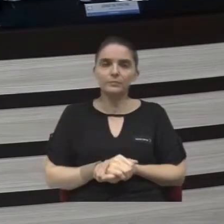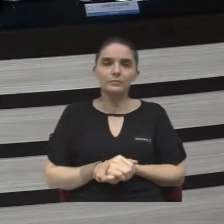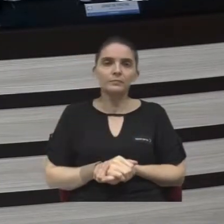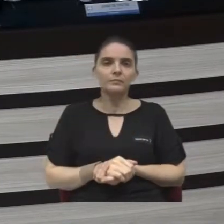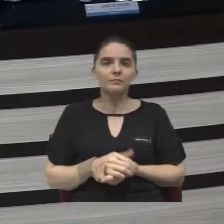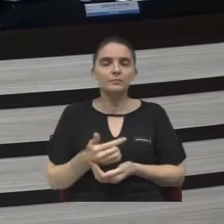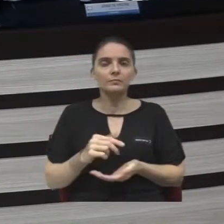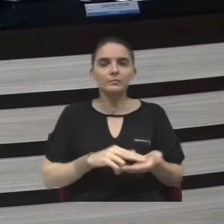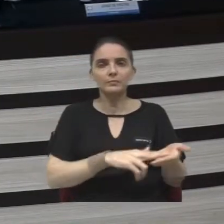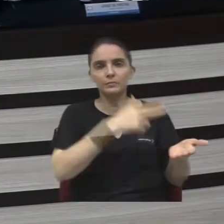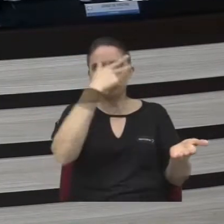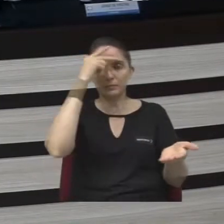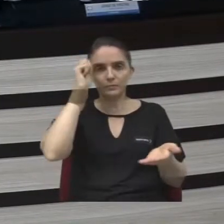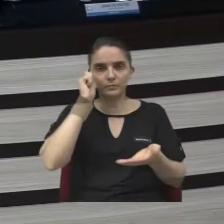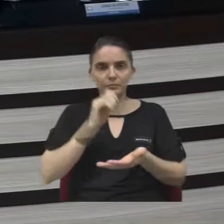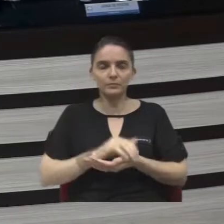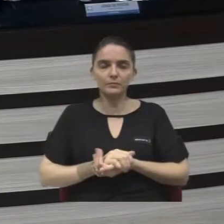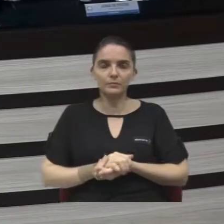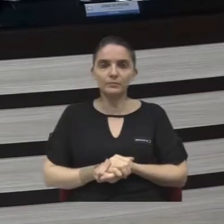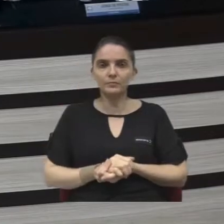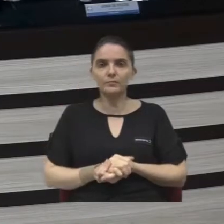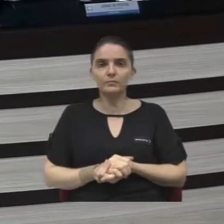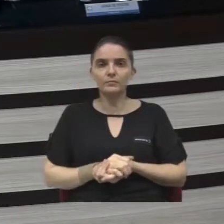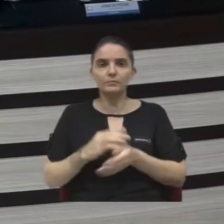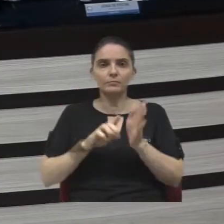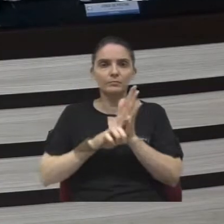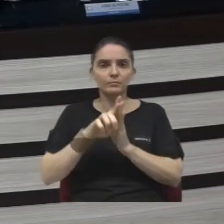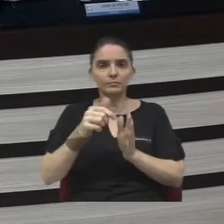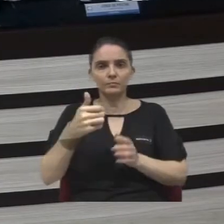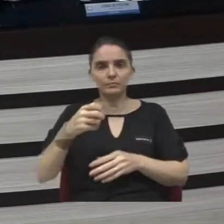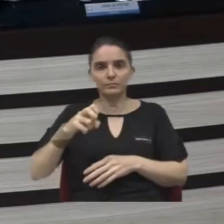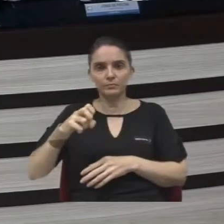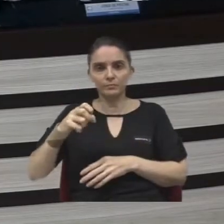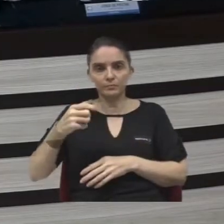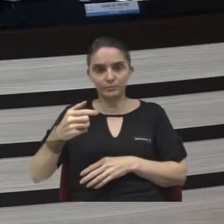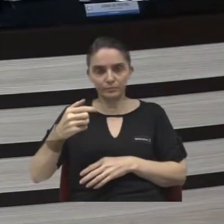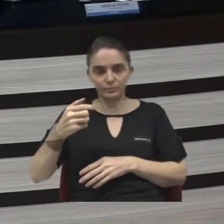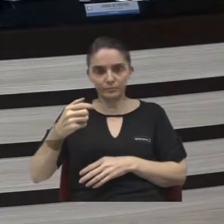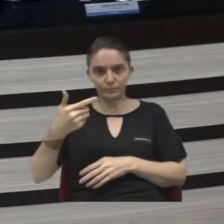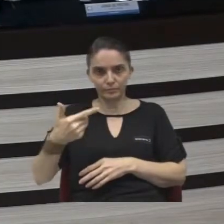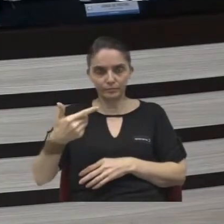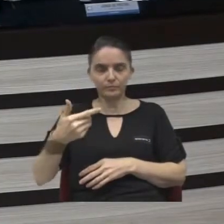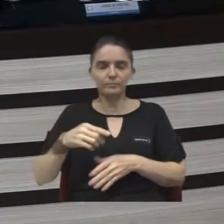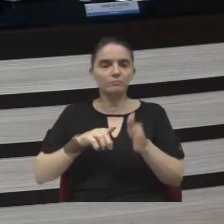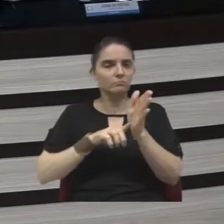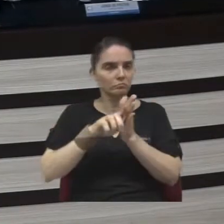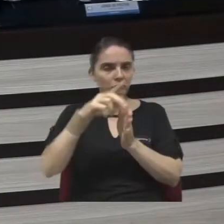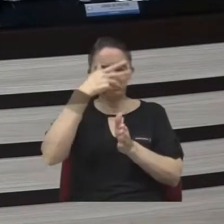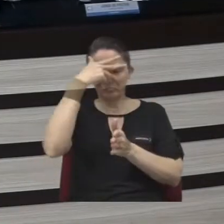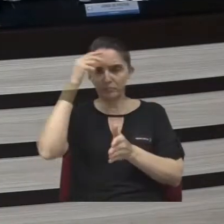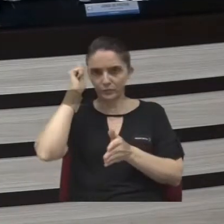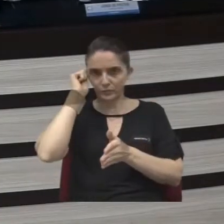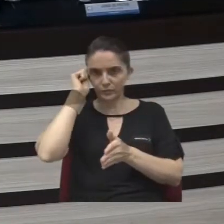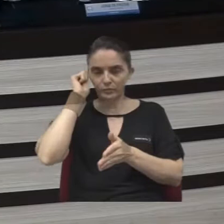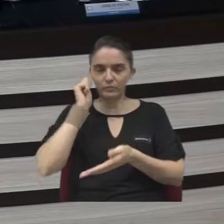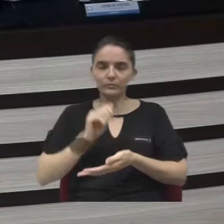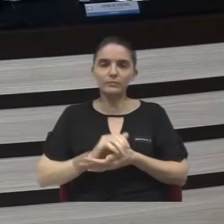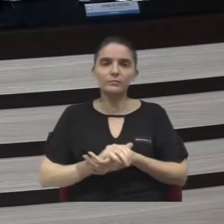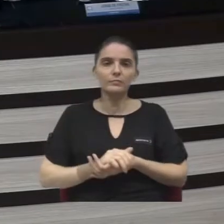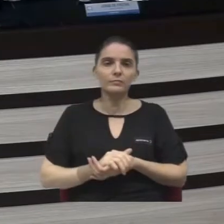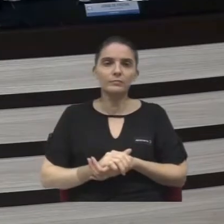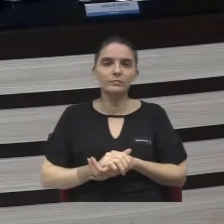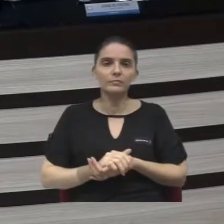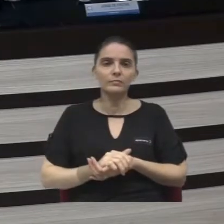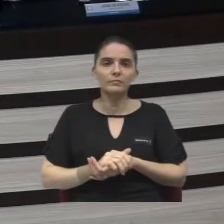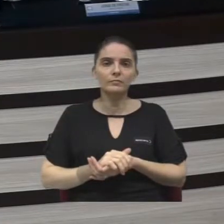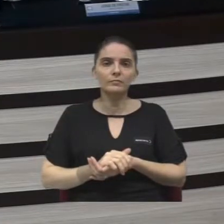será encaminhado ao Executivo. Requerimento 152/2019 requer informações ao Poder Executivo sobre a aplicação da tarifa